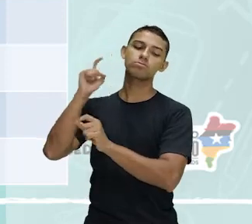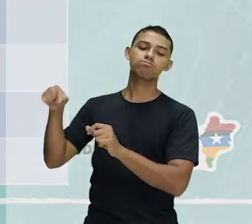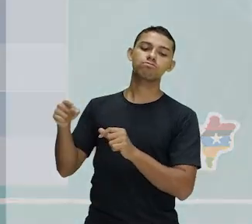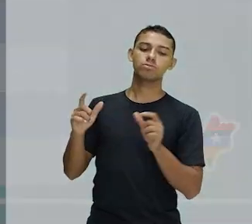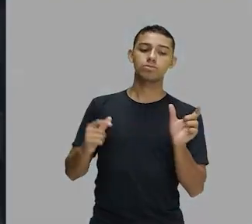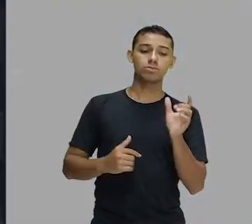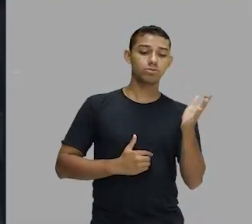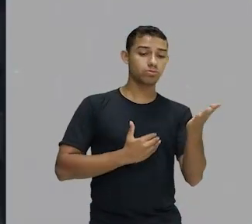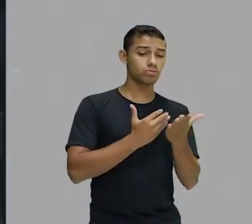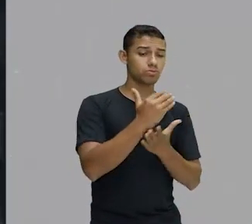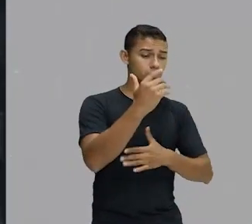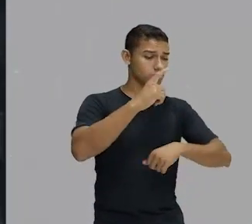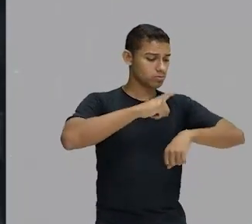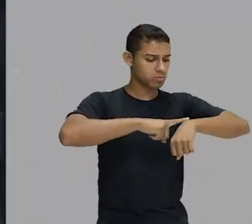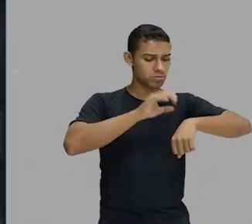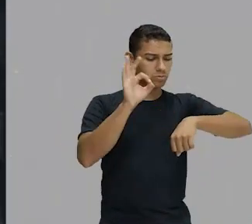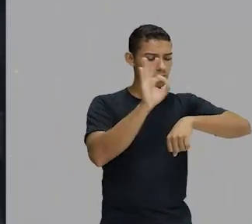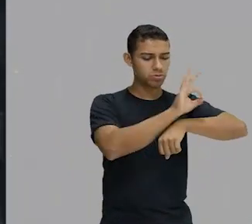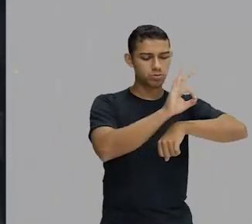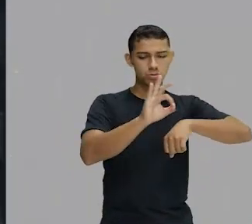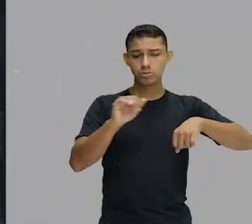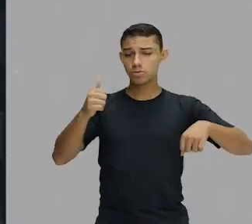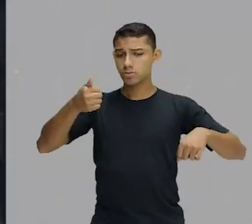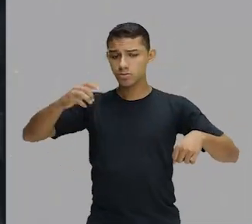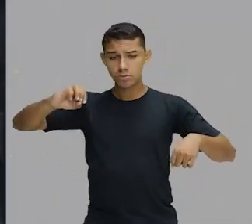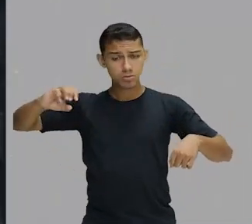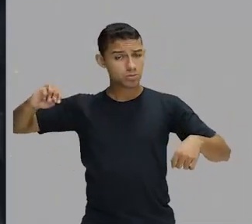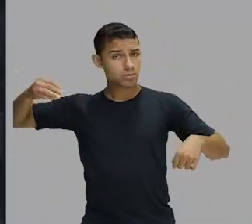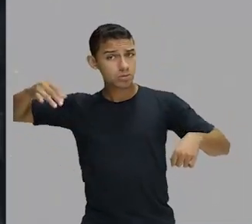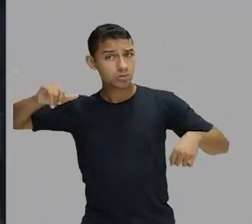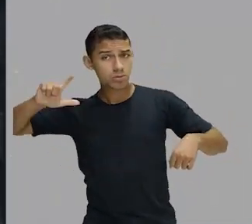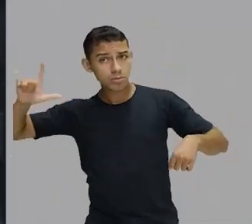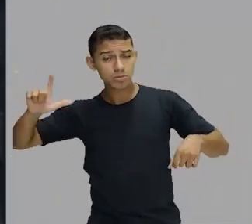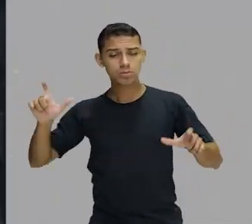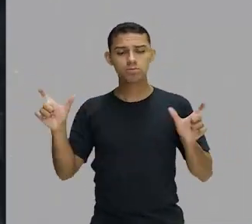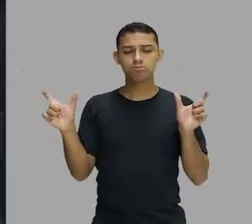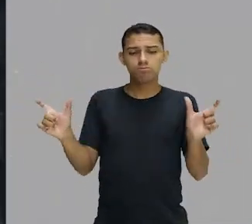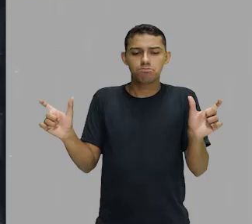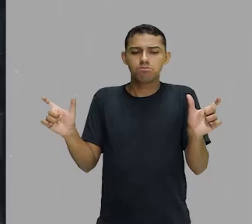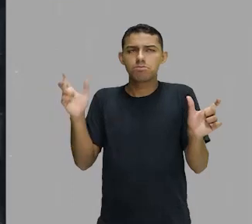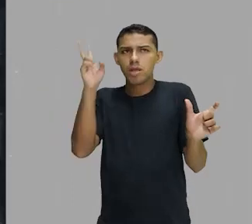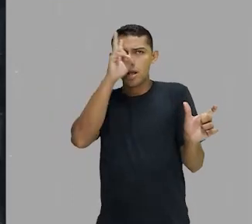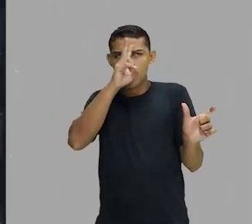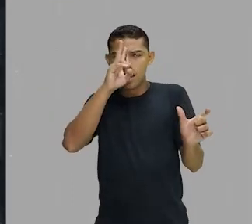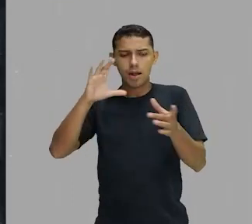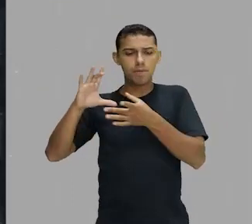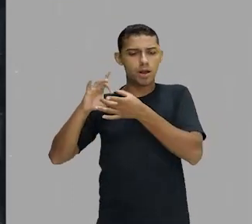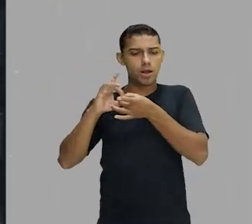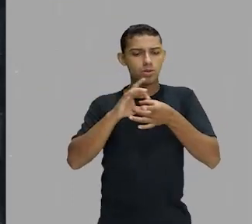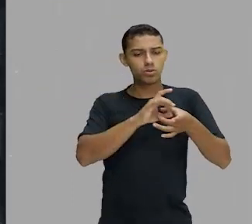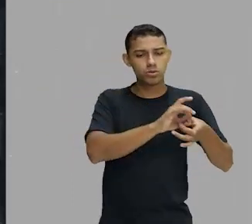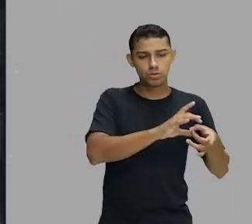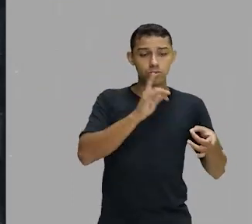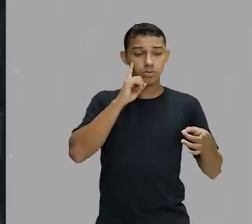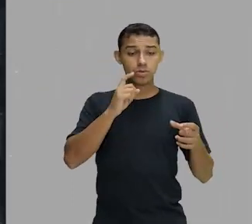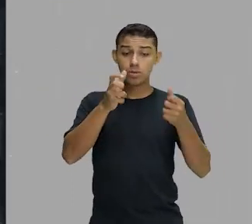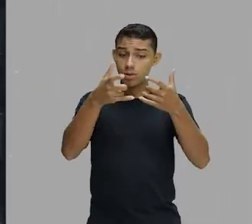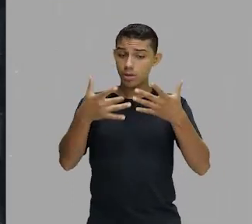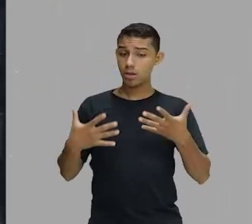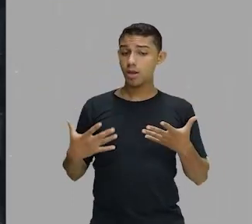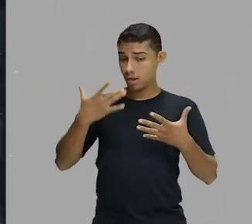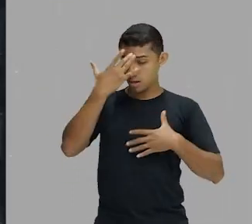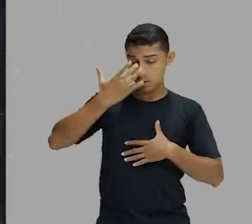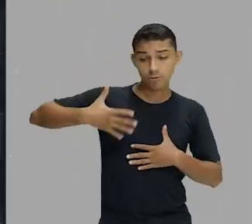uma hora e já começou com 1000 bactérias, tá? Lembra o contexto da questão. Lá foi dito